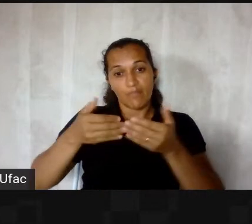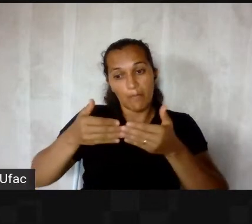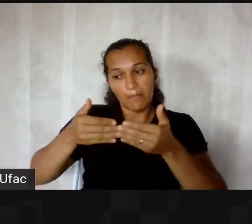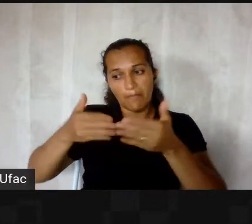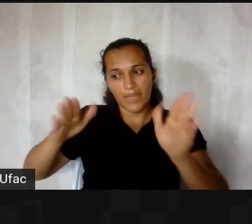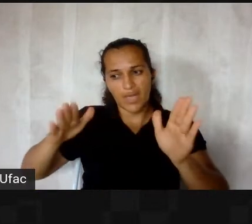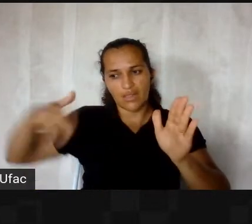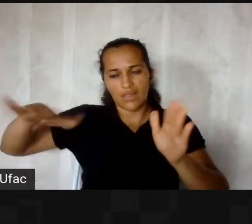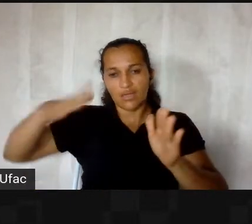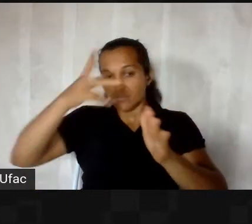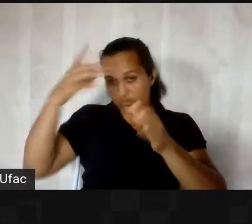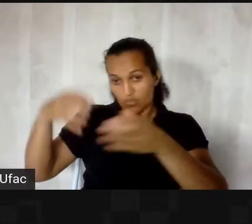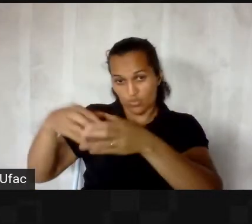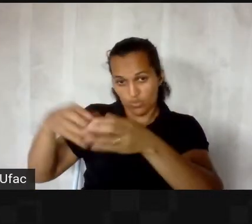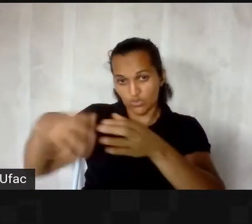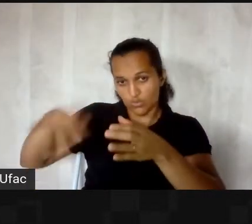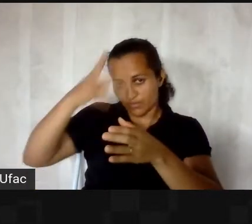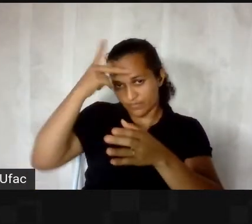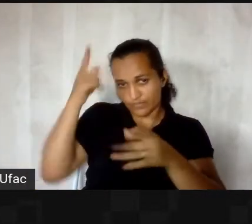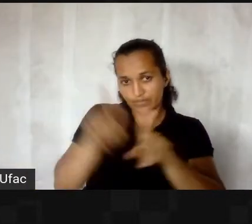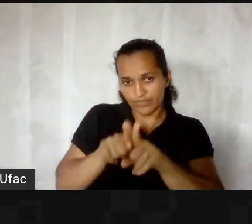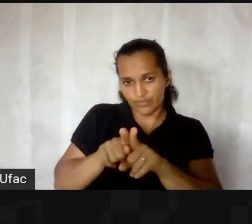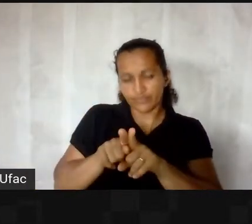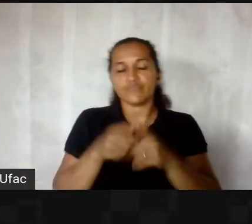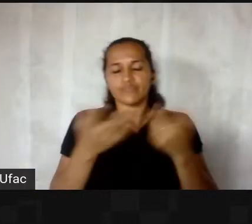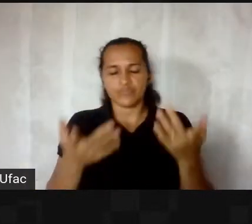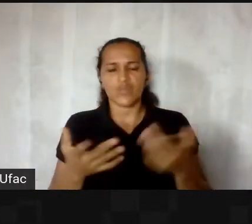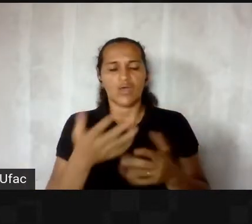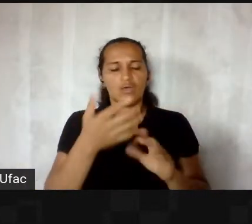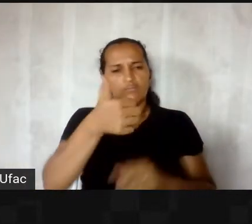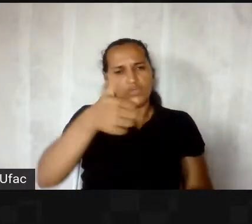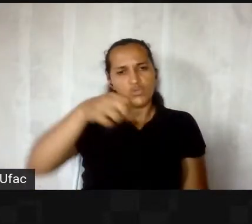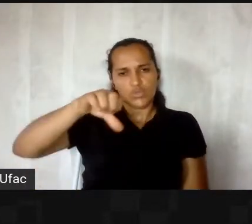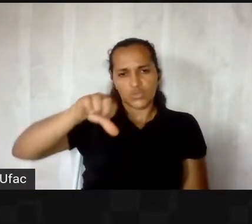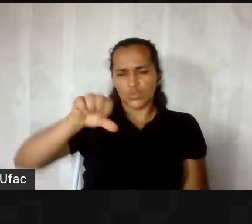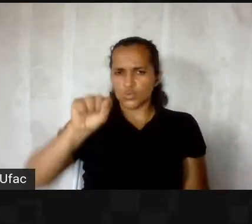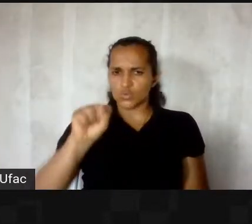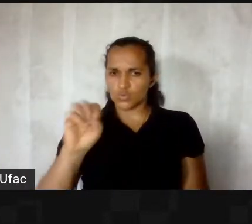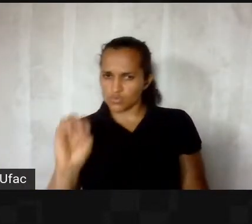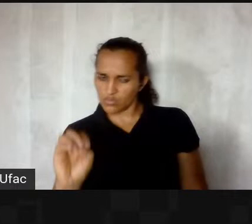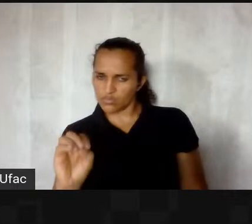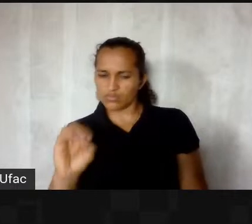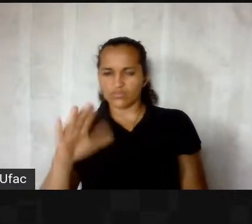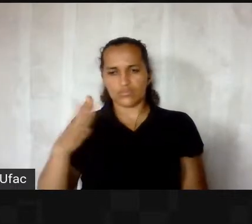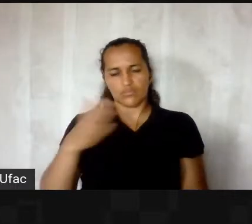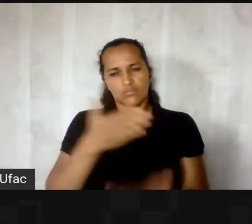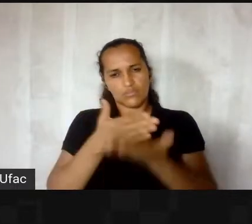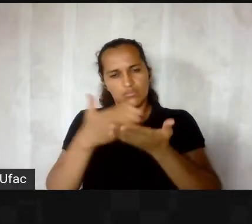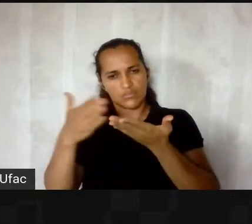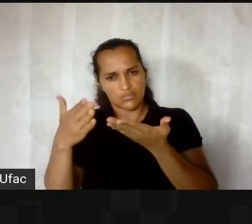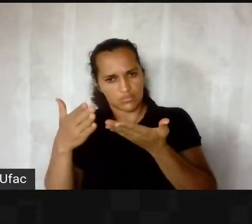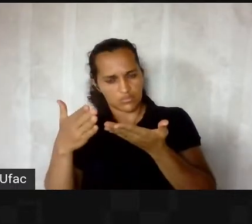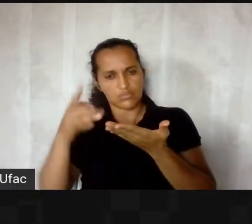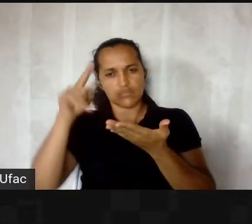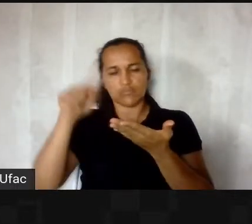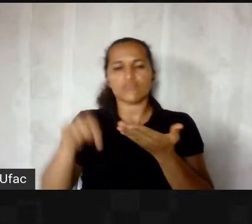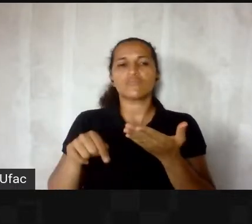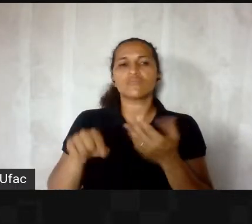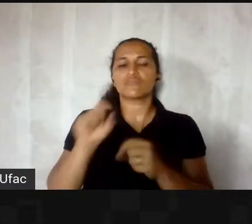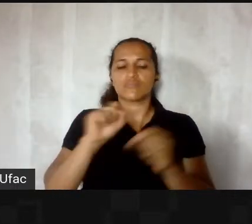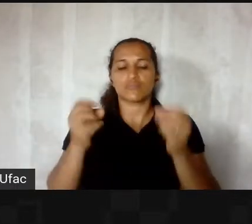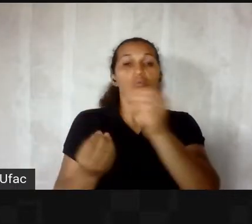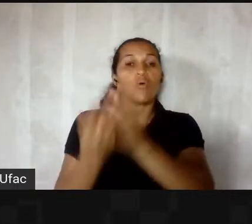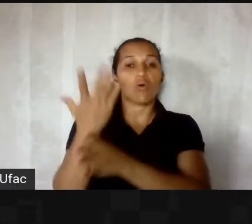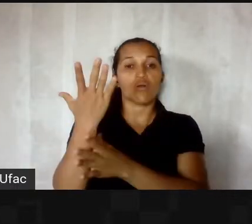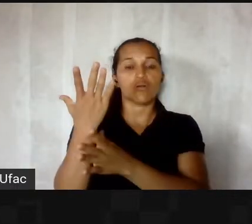No início de 1980, quando chefiava o DL, criamos a